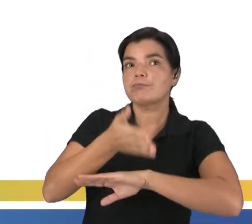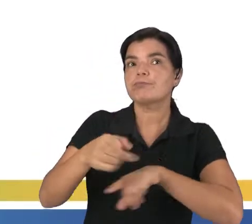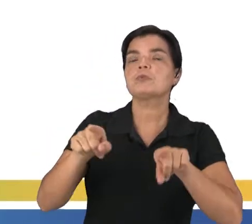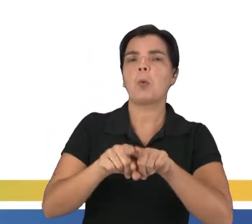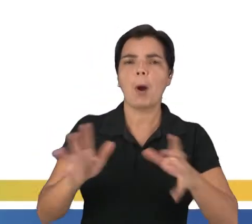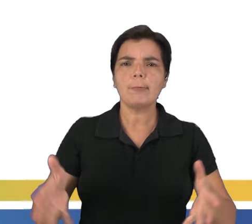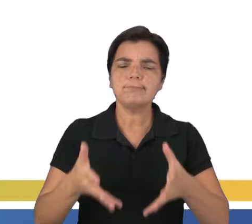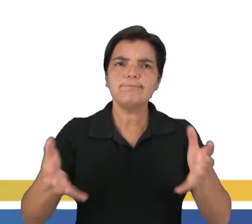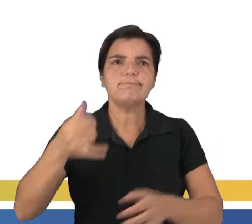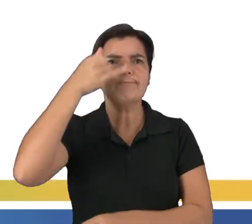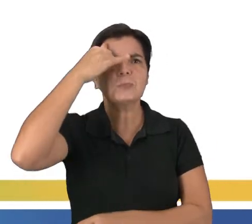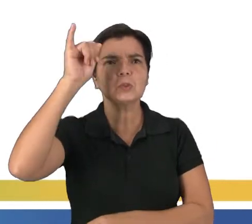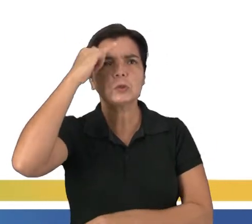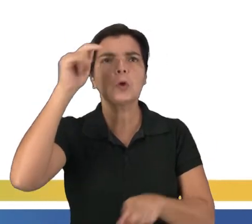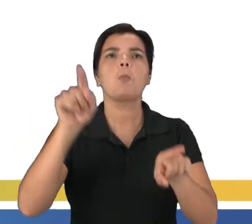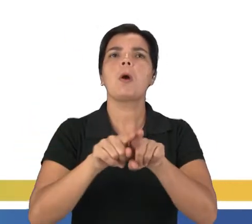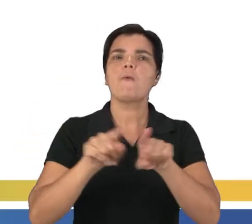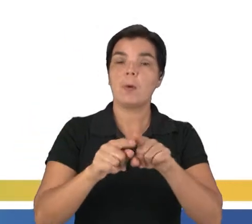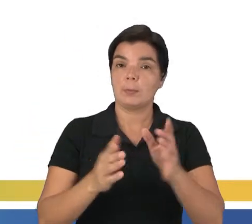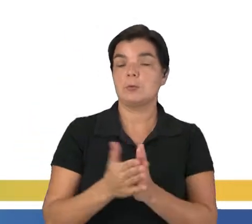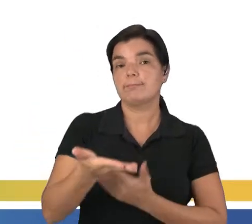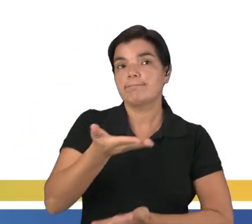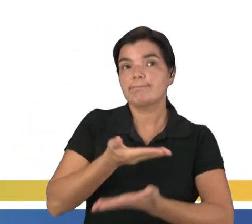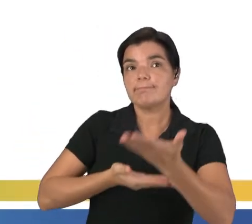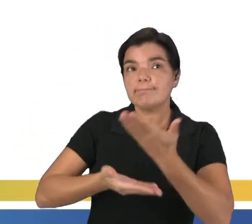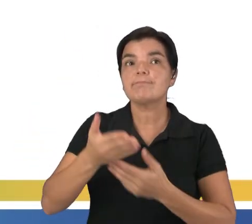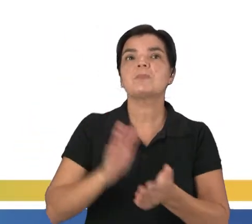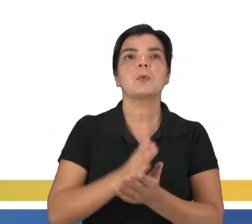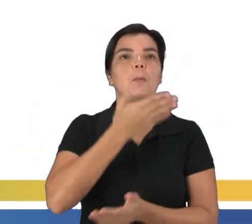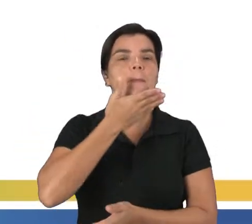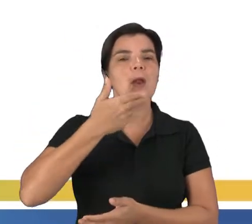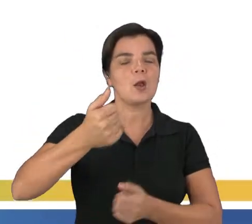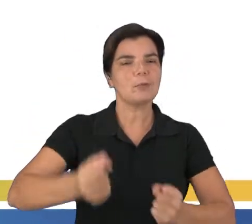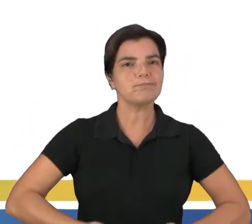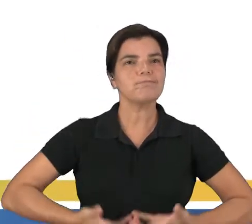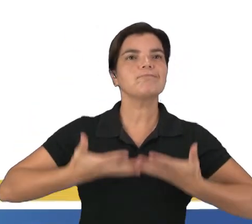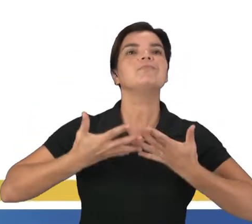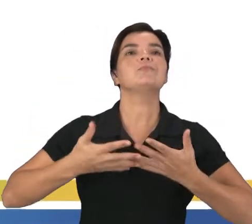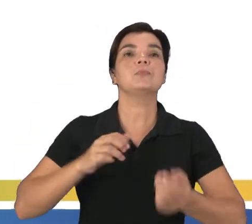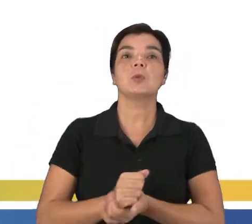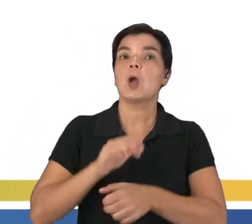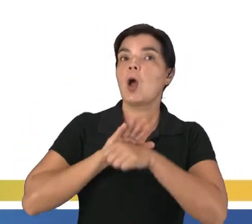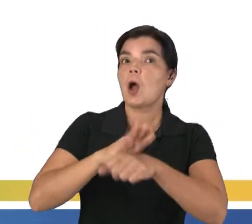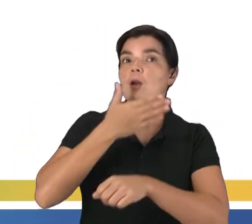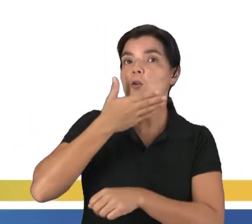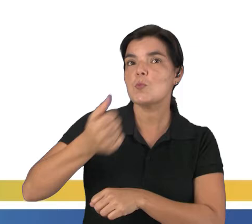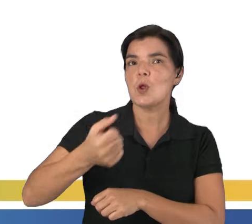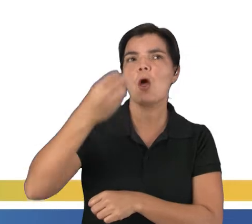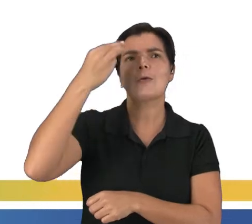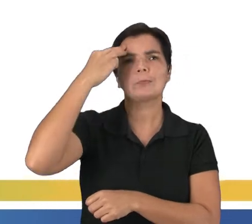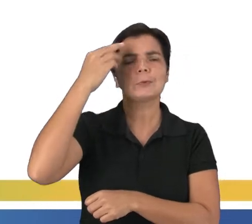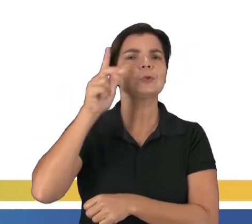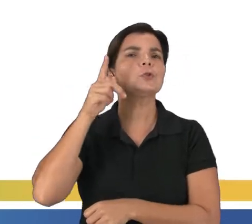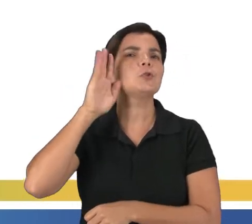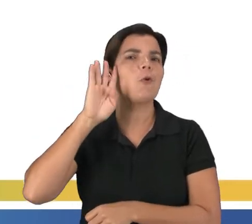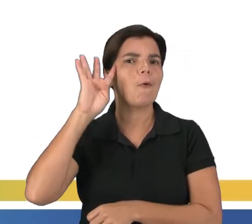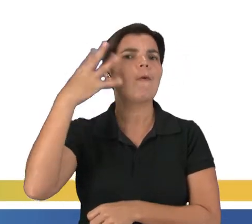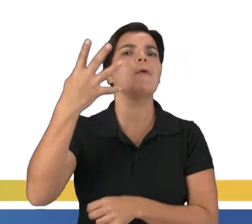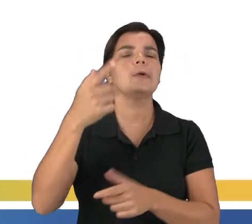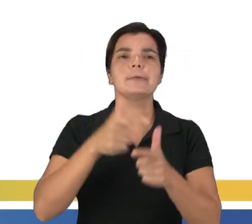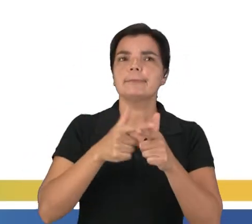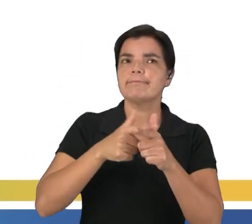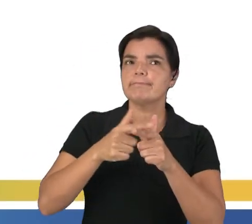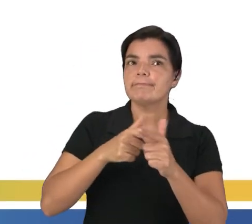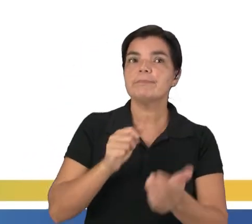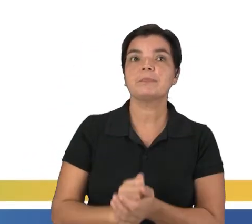acesso, estimula a criatividade, boa forma de entretenimento, pode melhorar a sua autoestima, ajuda a melhorar nossa